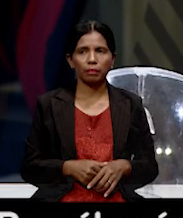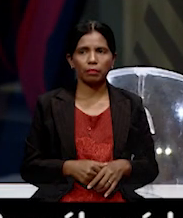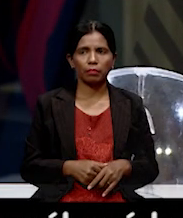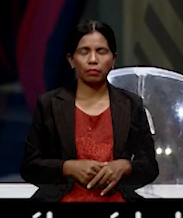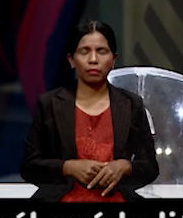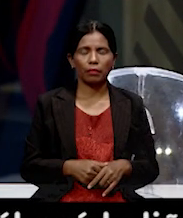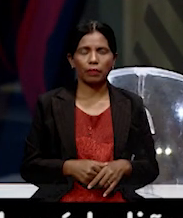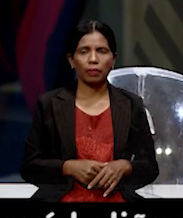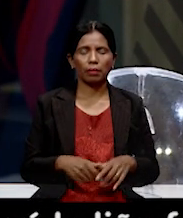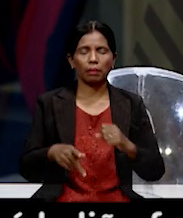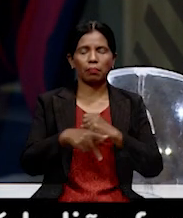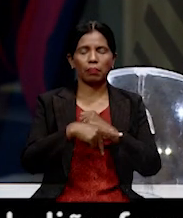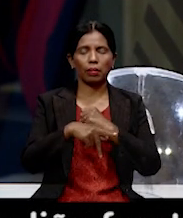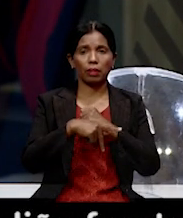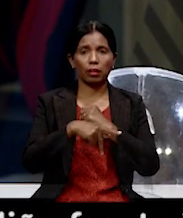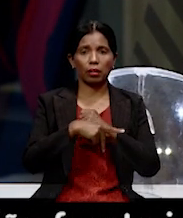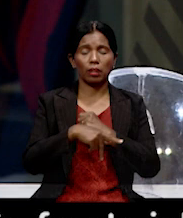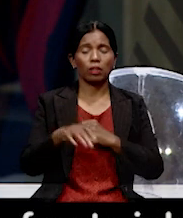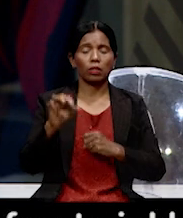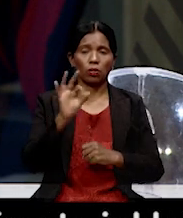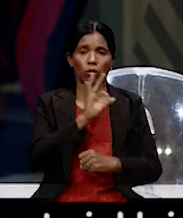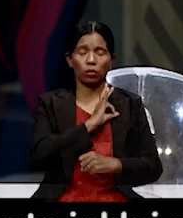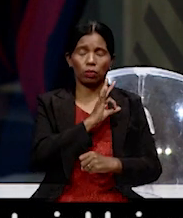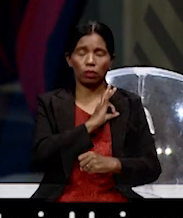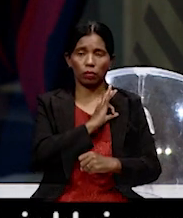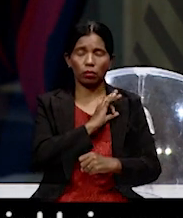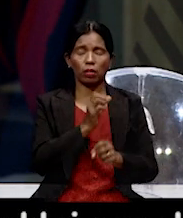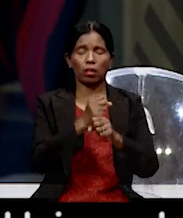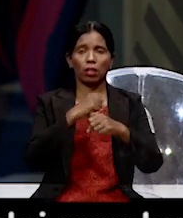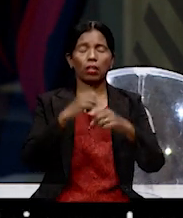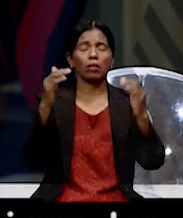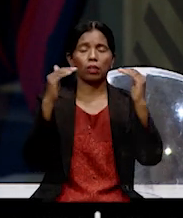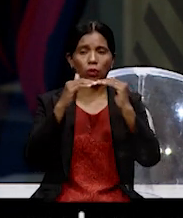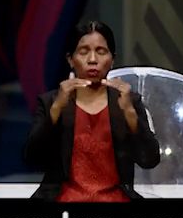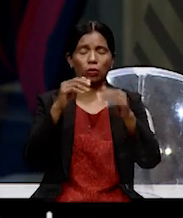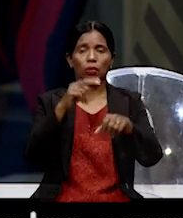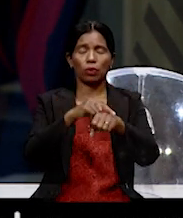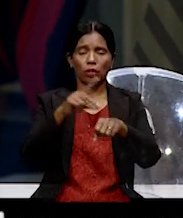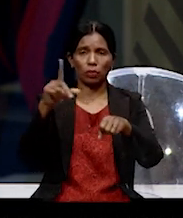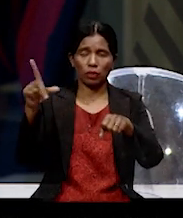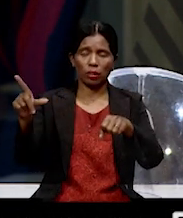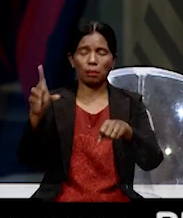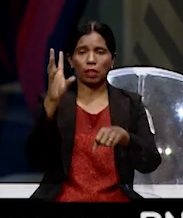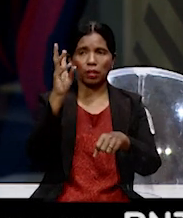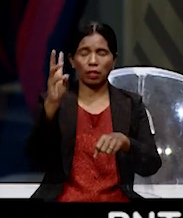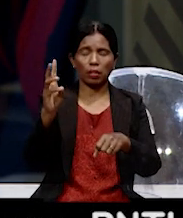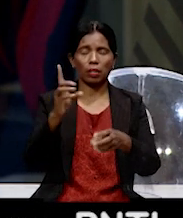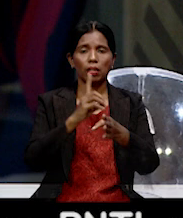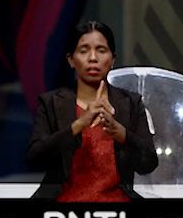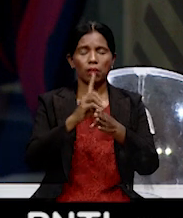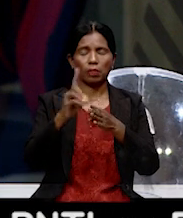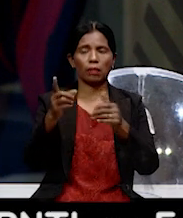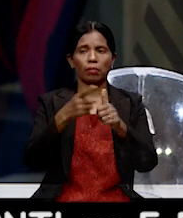Partido União Democrática Timorense se realiza Congresso Nacional badala neng iha semana dahulu